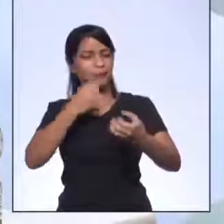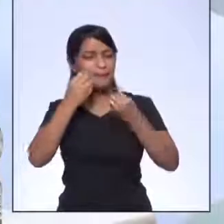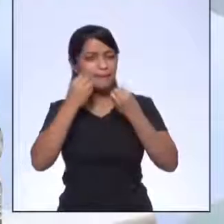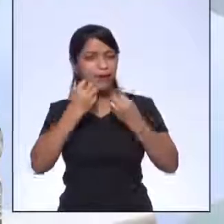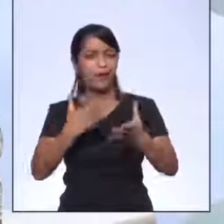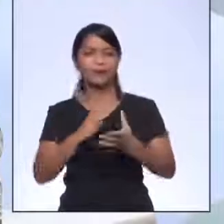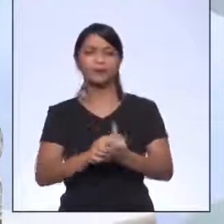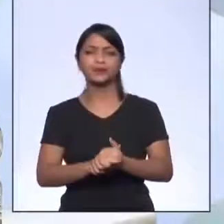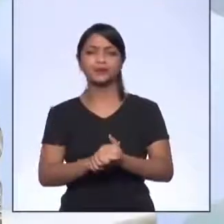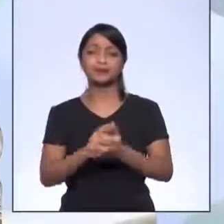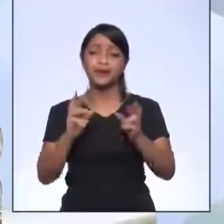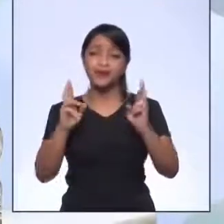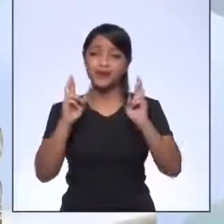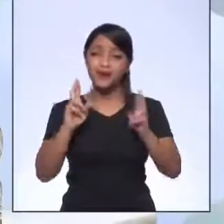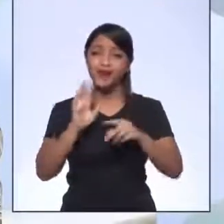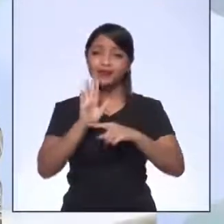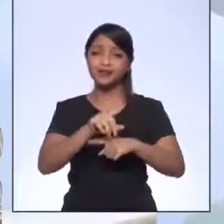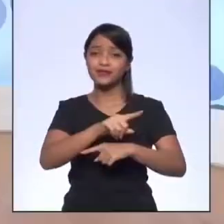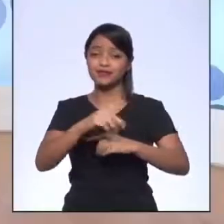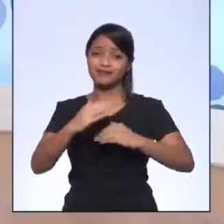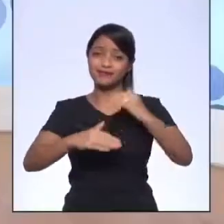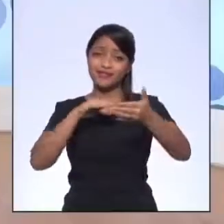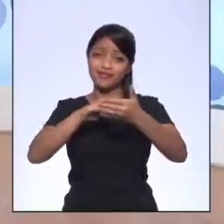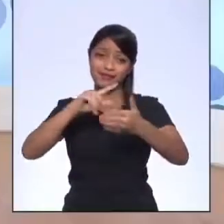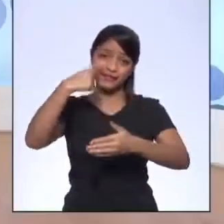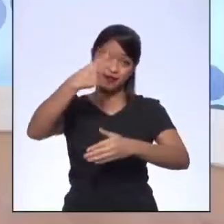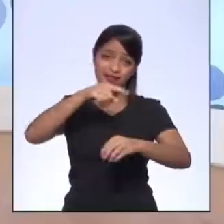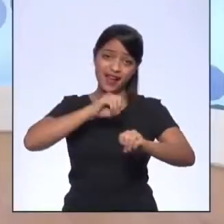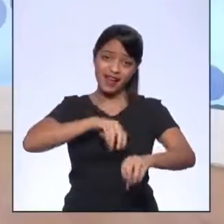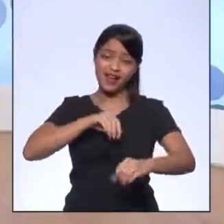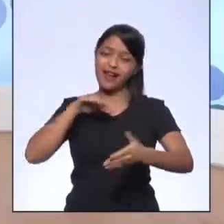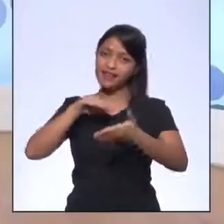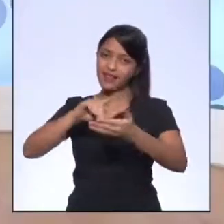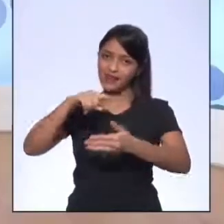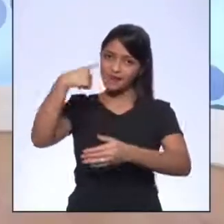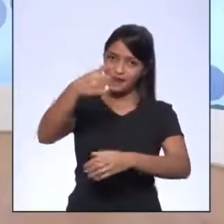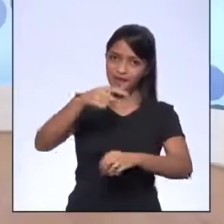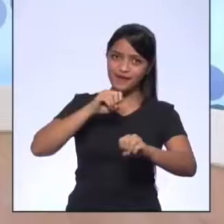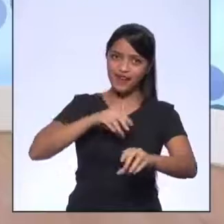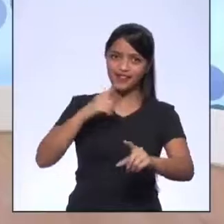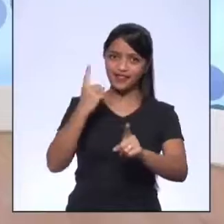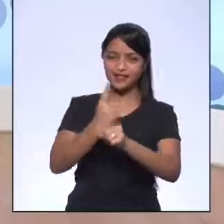contribuído para o crescimento de vocês. Até a próxima aula. Até a próxima aula.